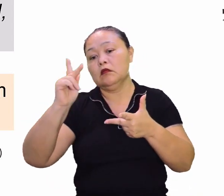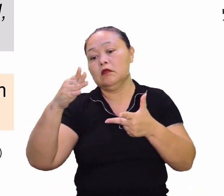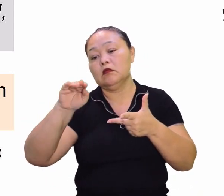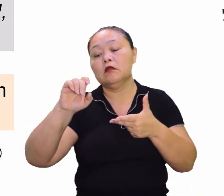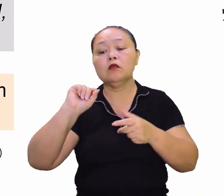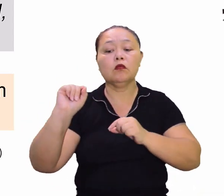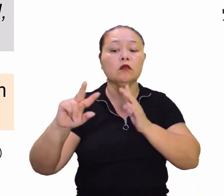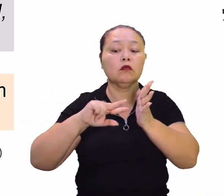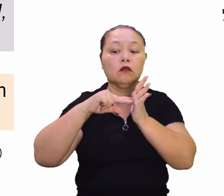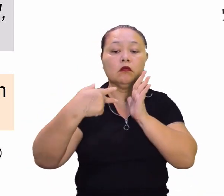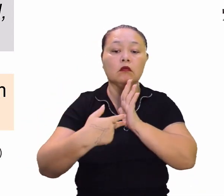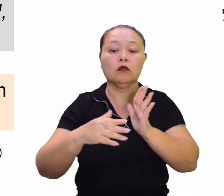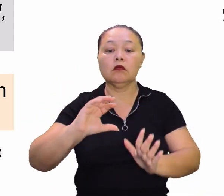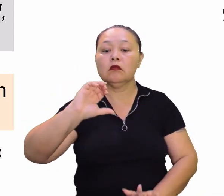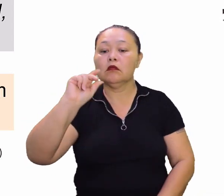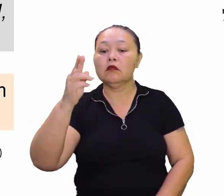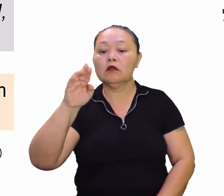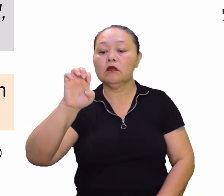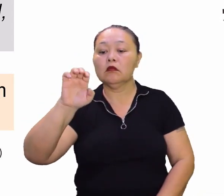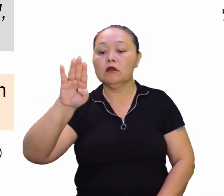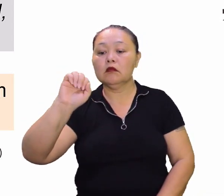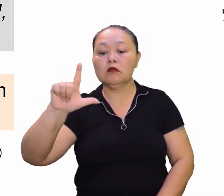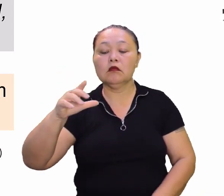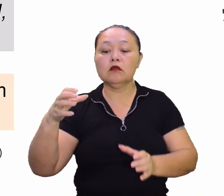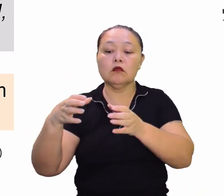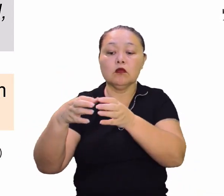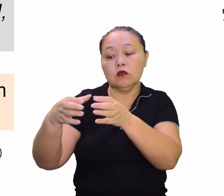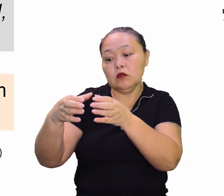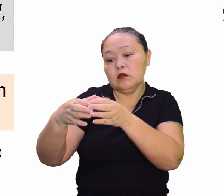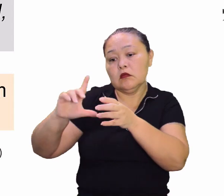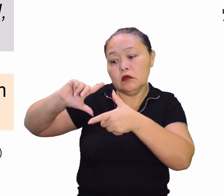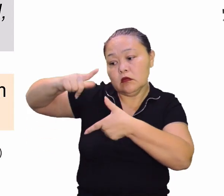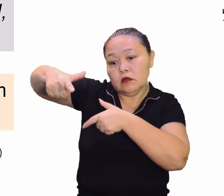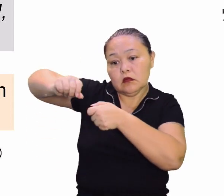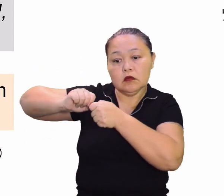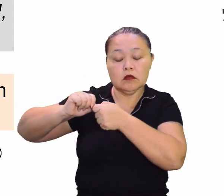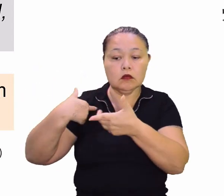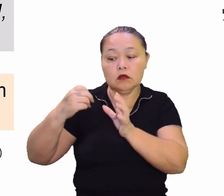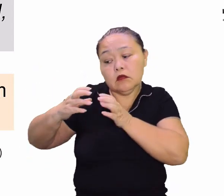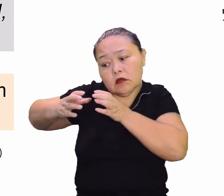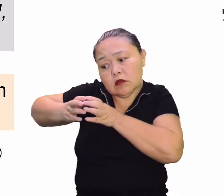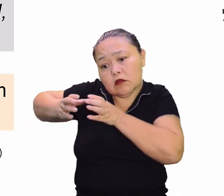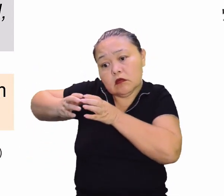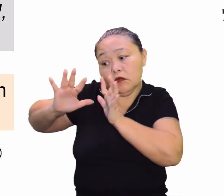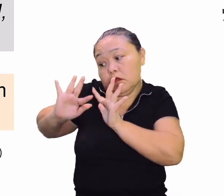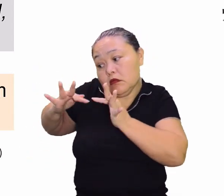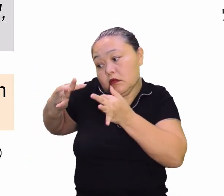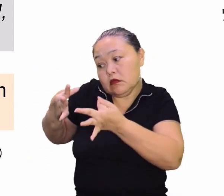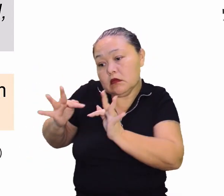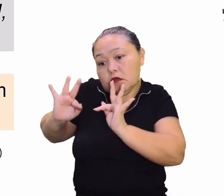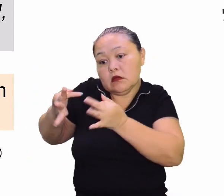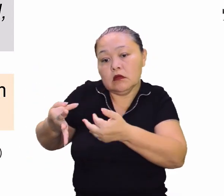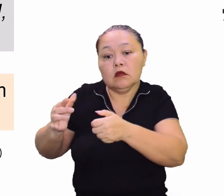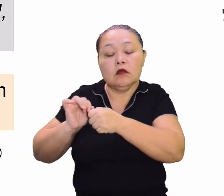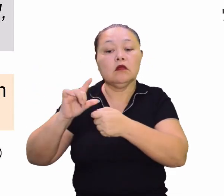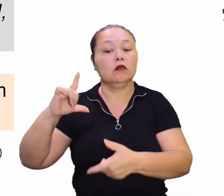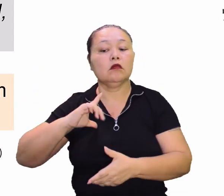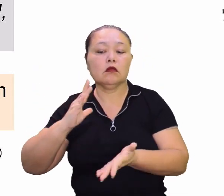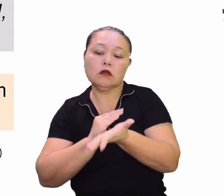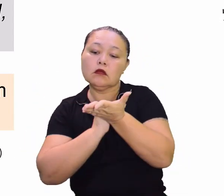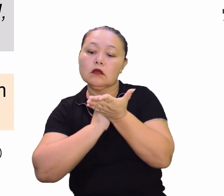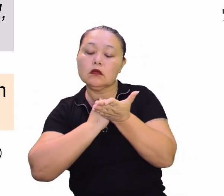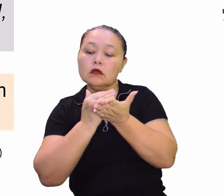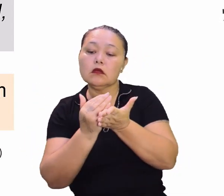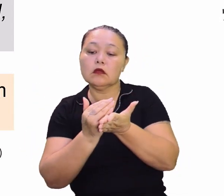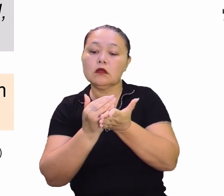que seria os chaebols? São grupos tradicionais, familiares, onde